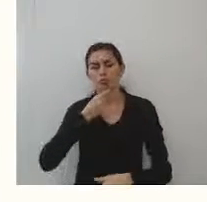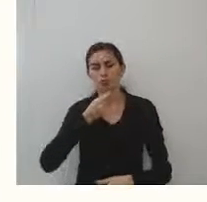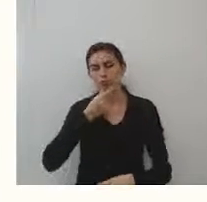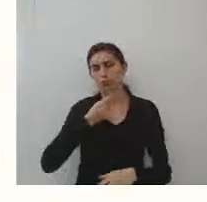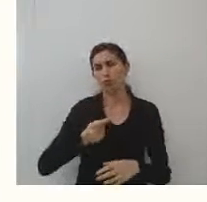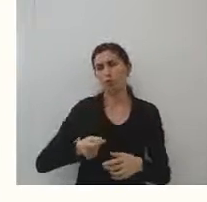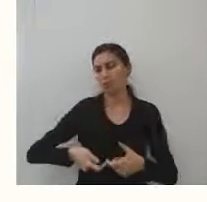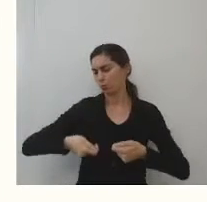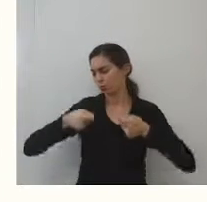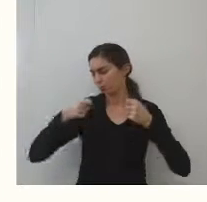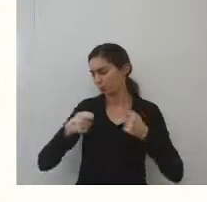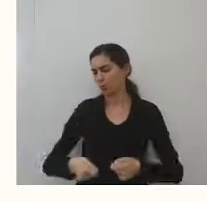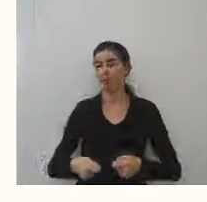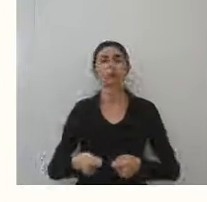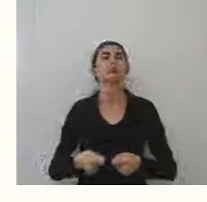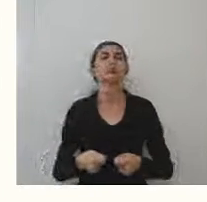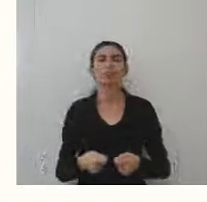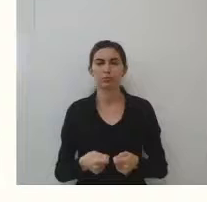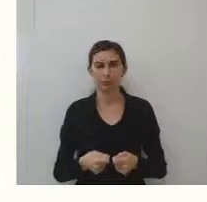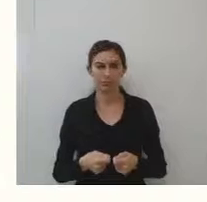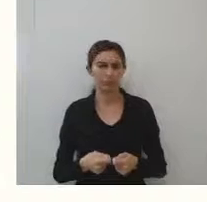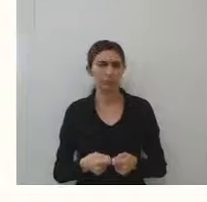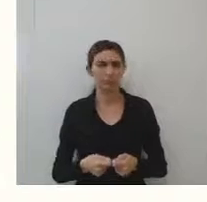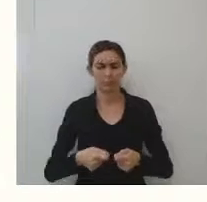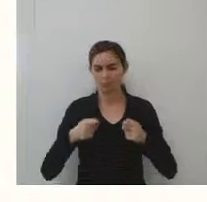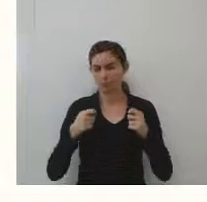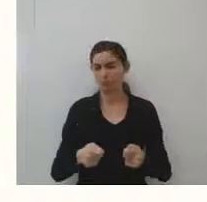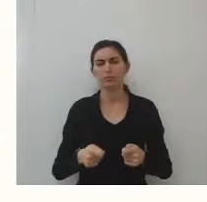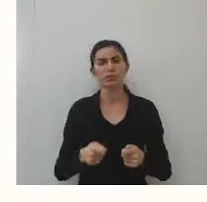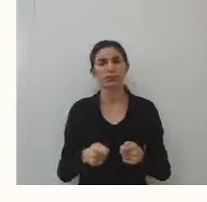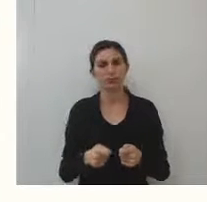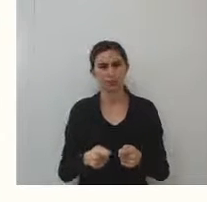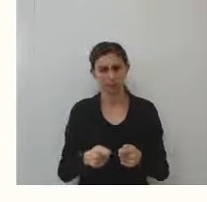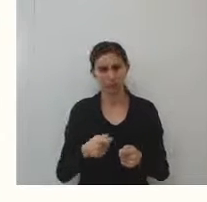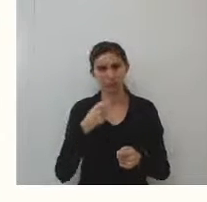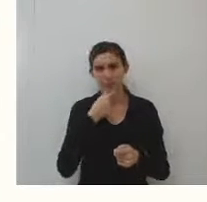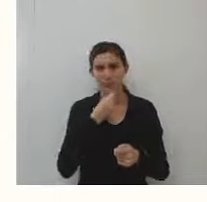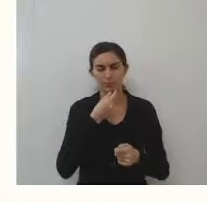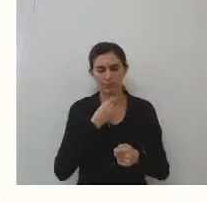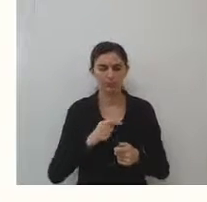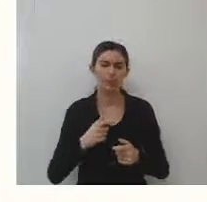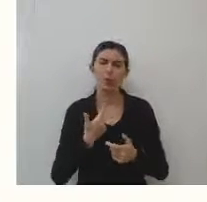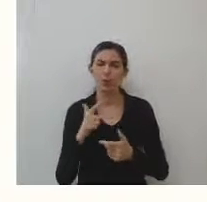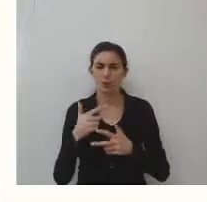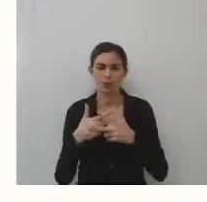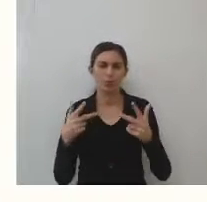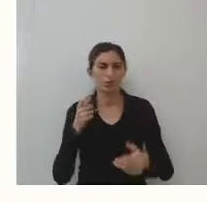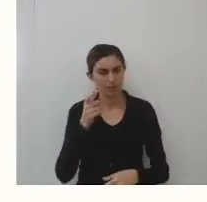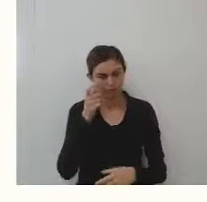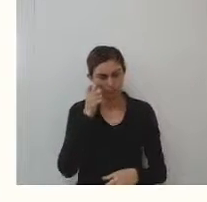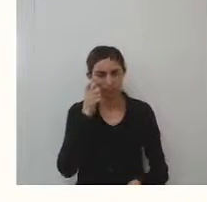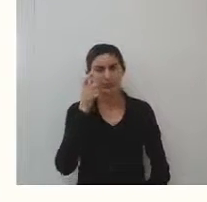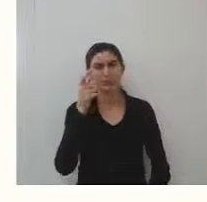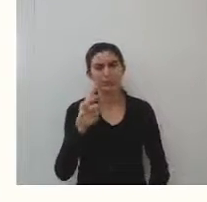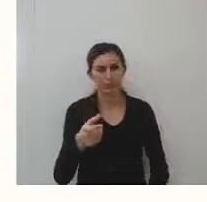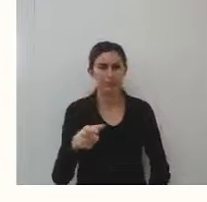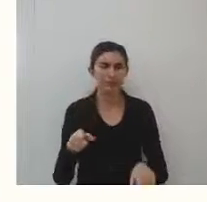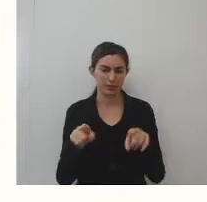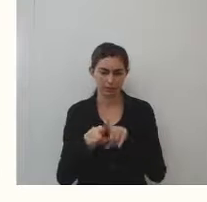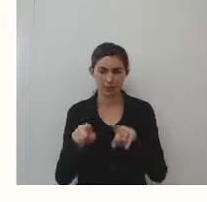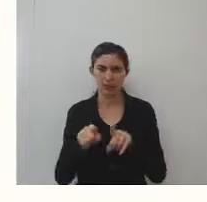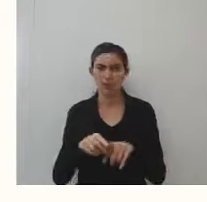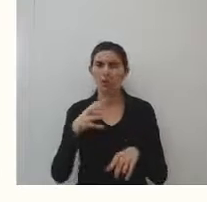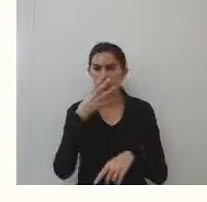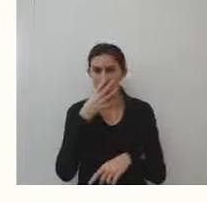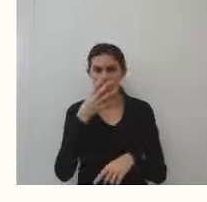é totalmente determinado. Firme. Outra coisa interessante que é também para se